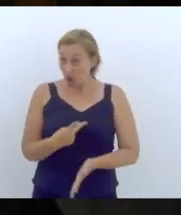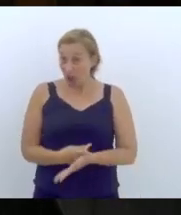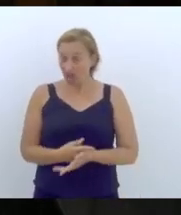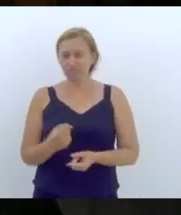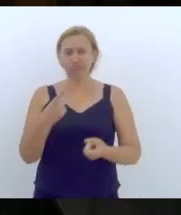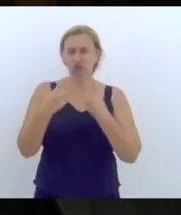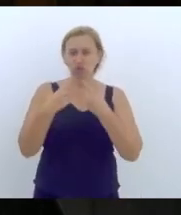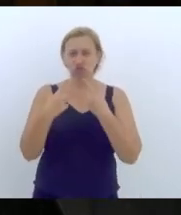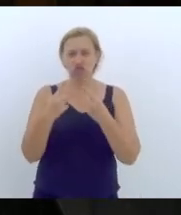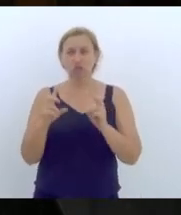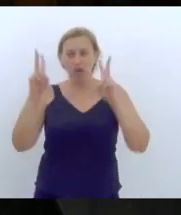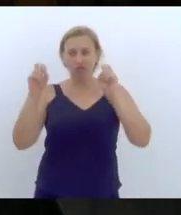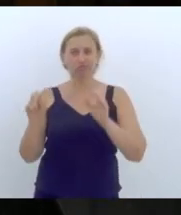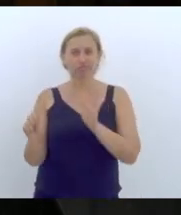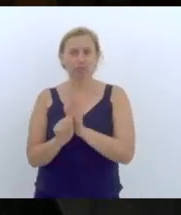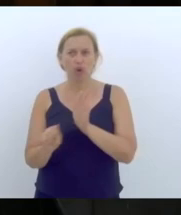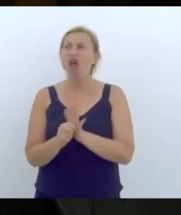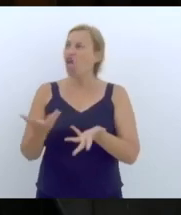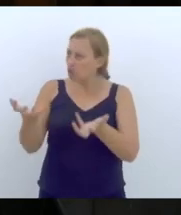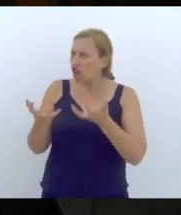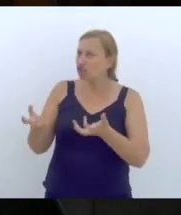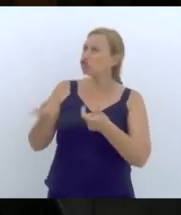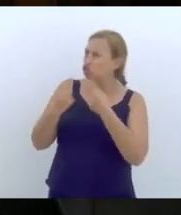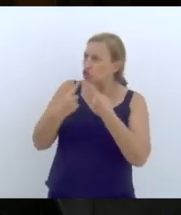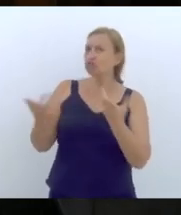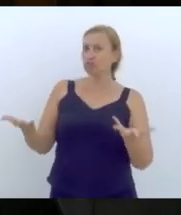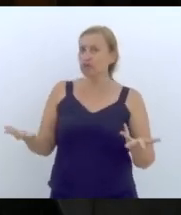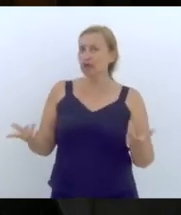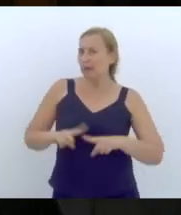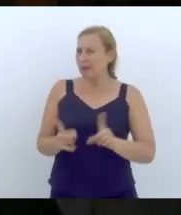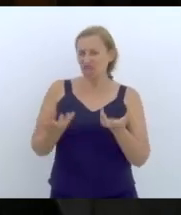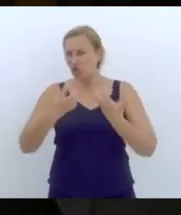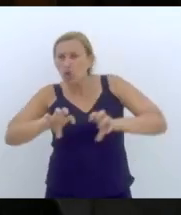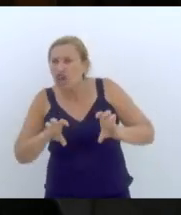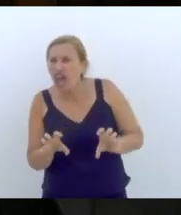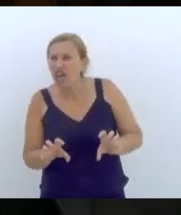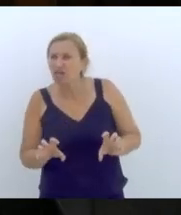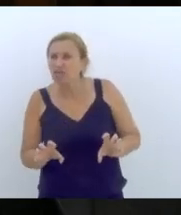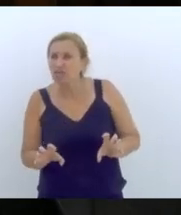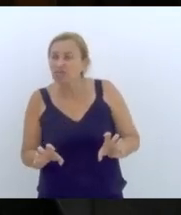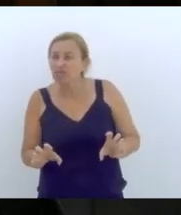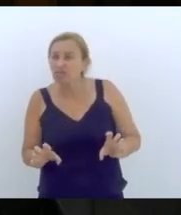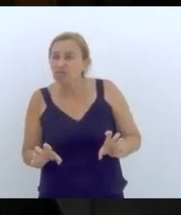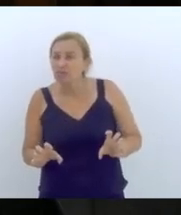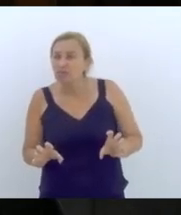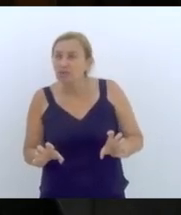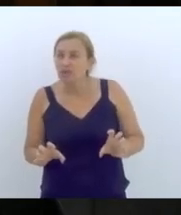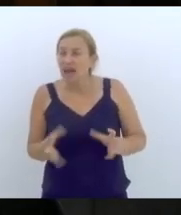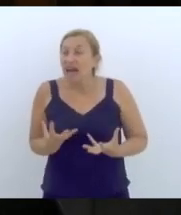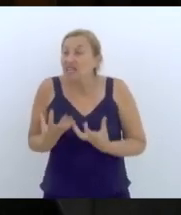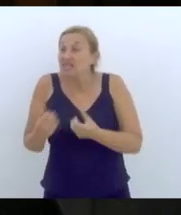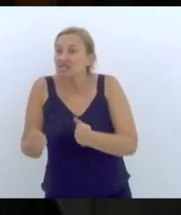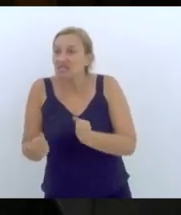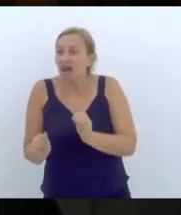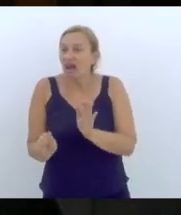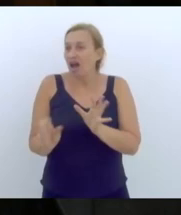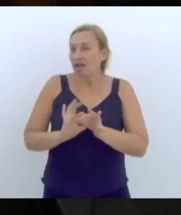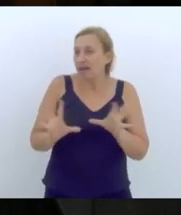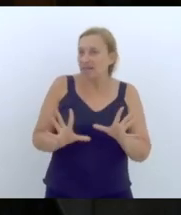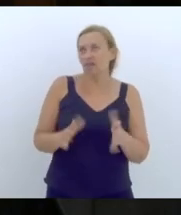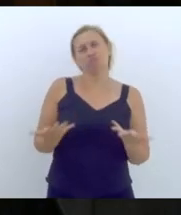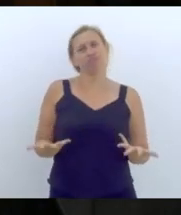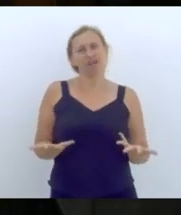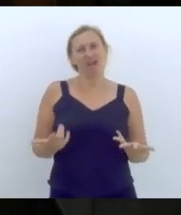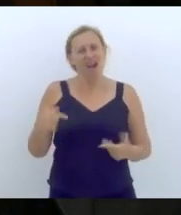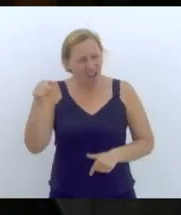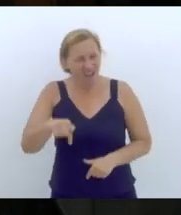discutir a maconha. Eu quero discutir, mas não quero esses argumentos ridículos que eles usam. Gente, isso